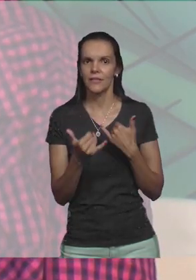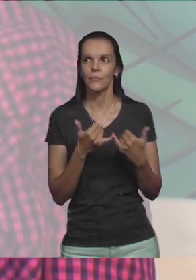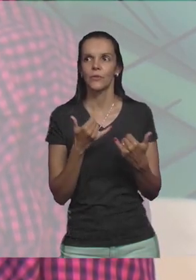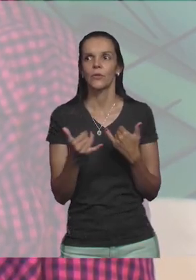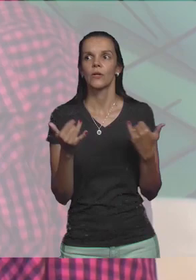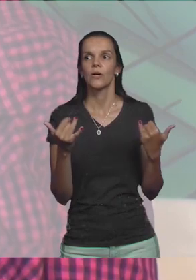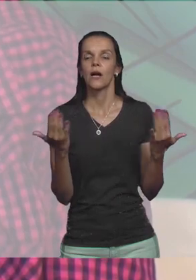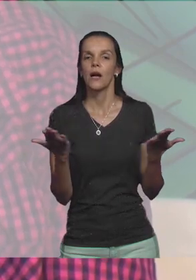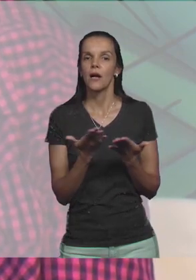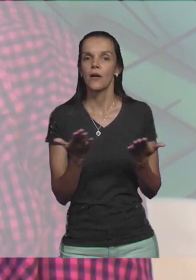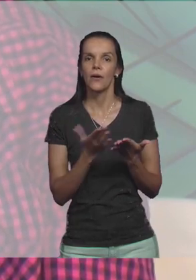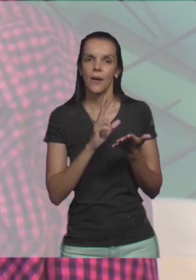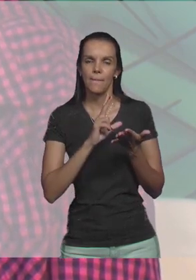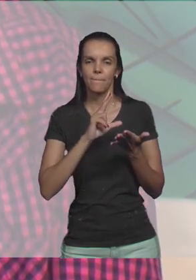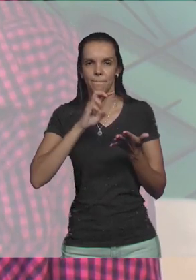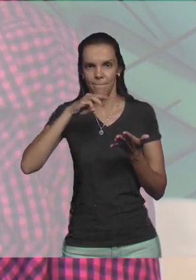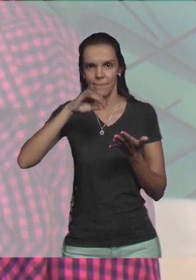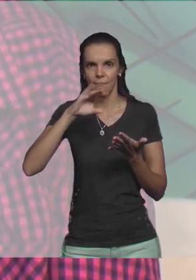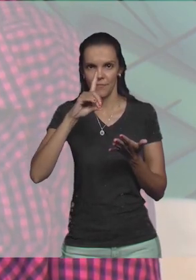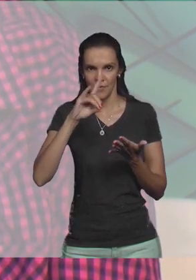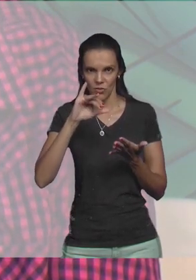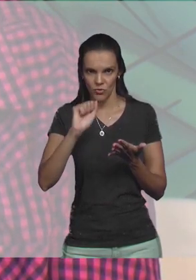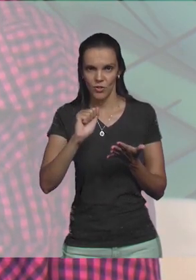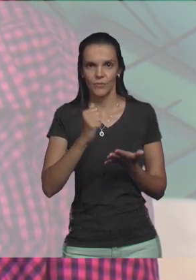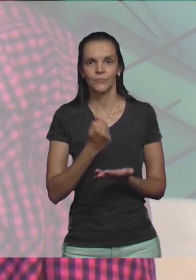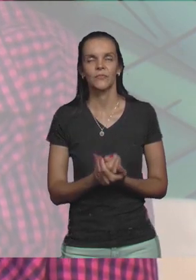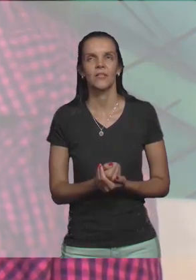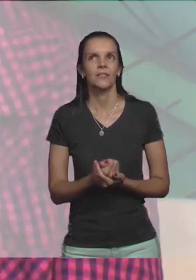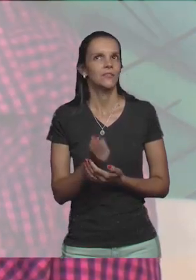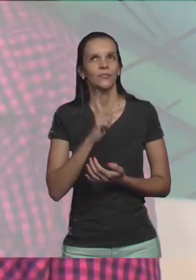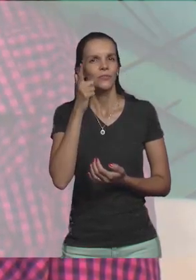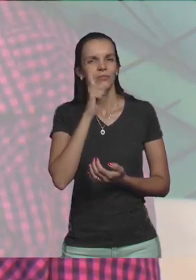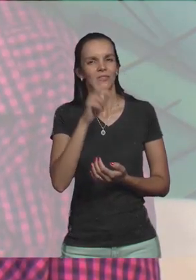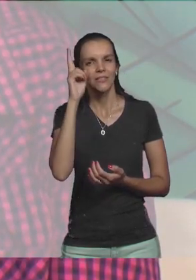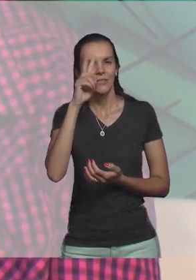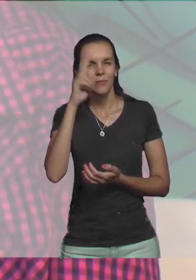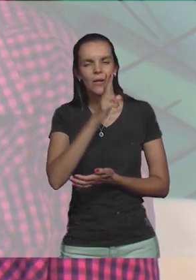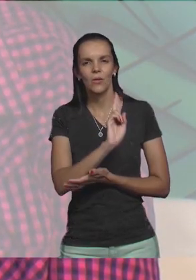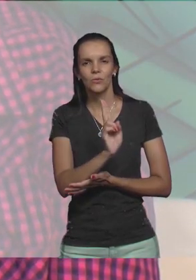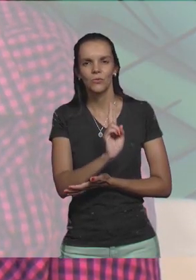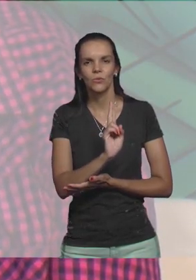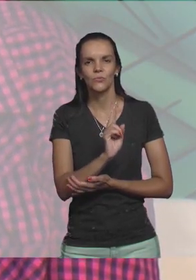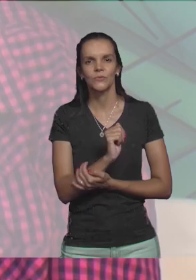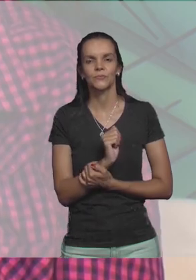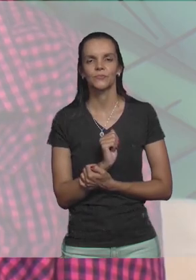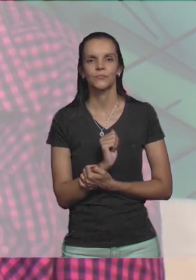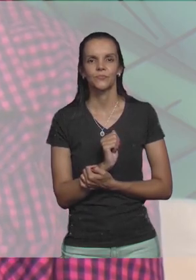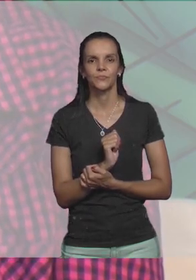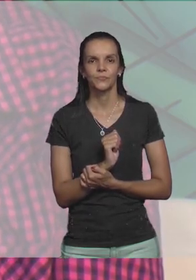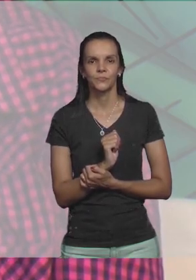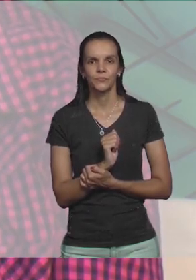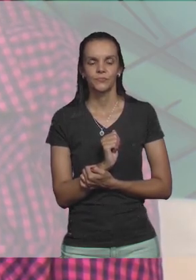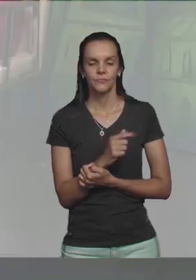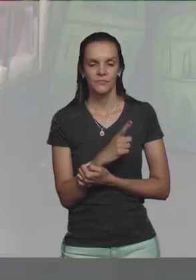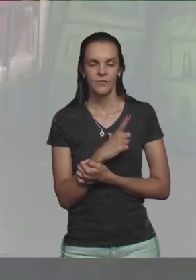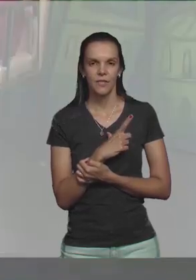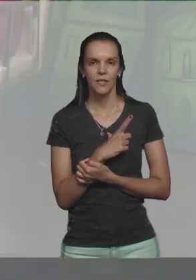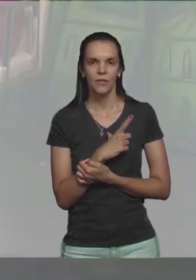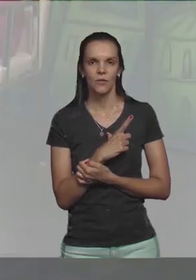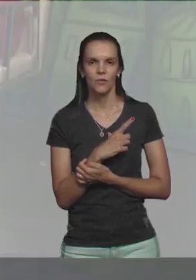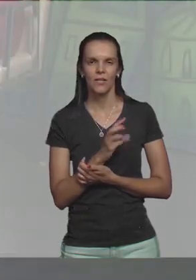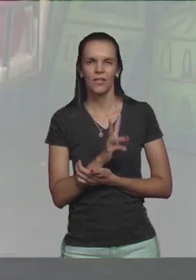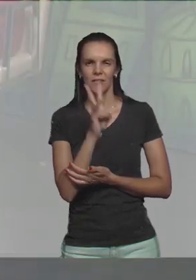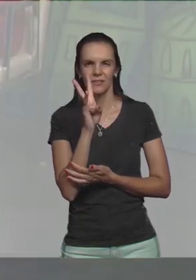mais recente, pensando em mídia, que foi... Eu não vou conseguir lembrar agora exatamente o nome, ele tem um